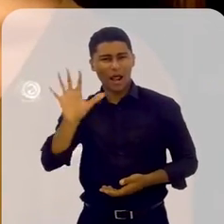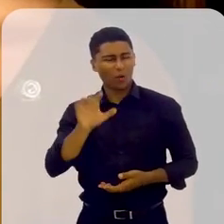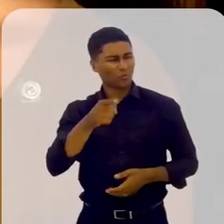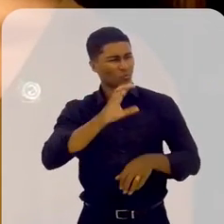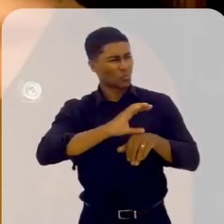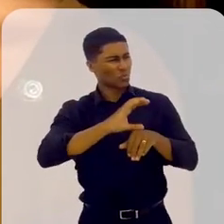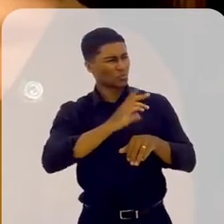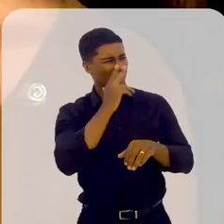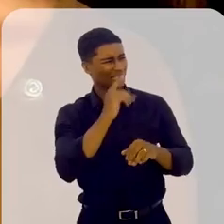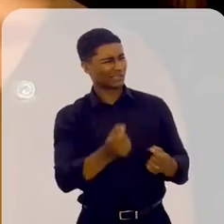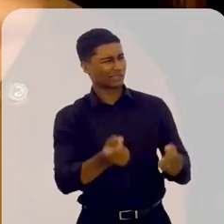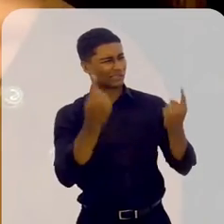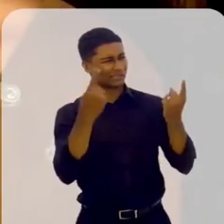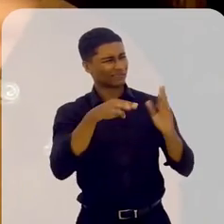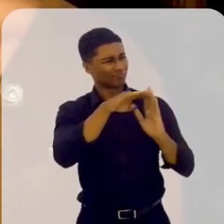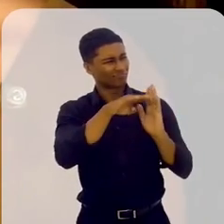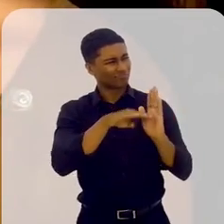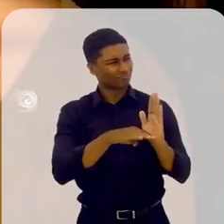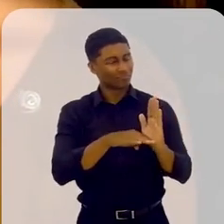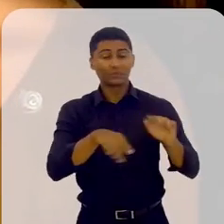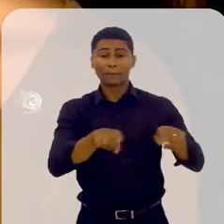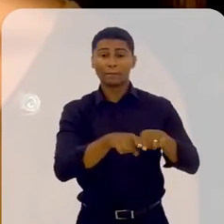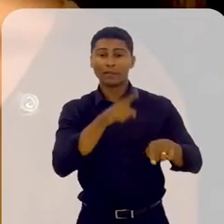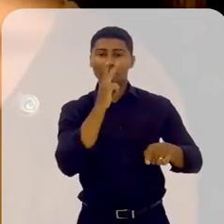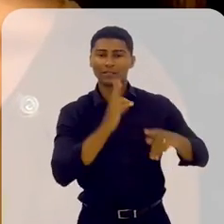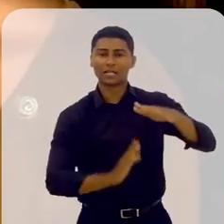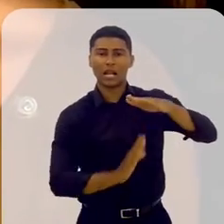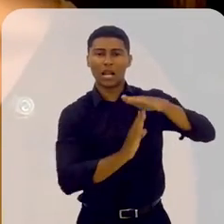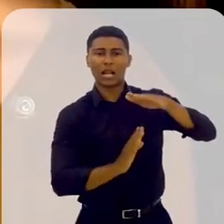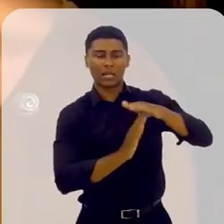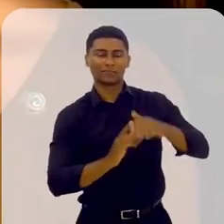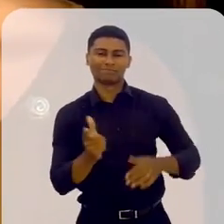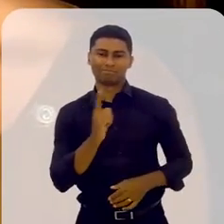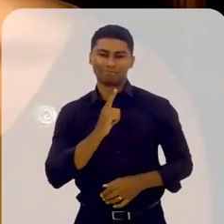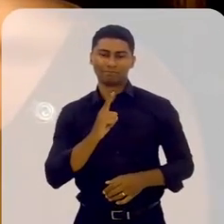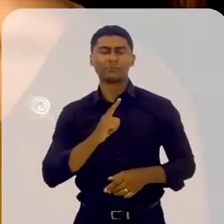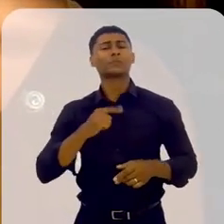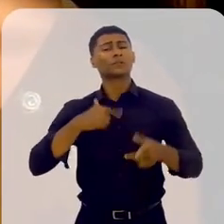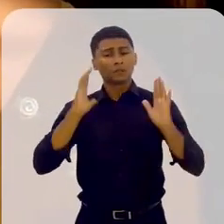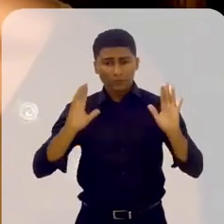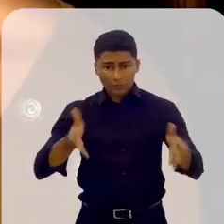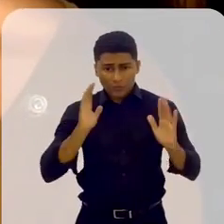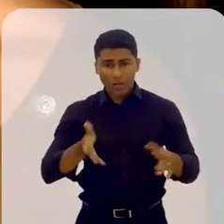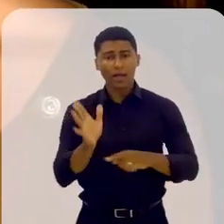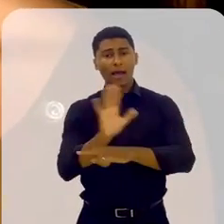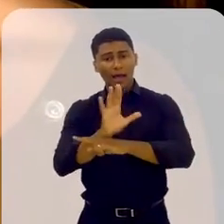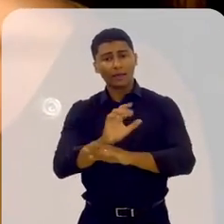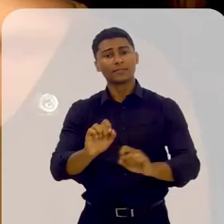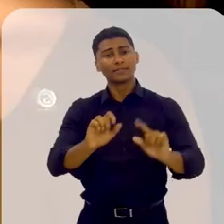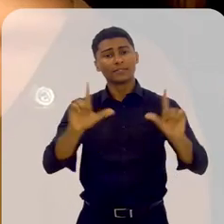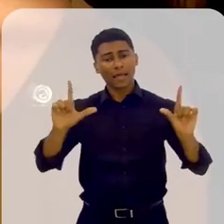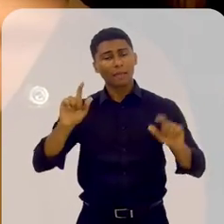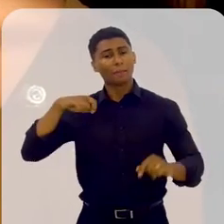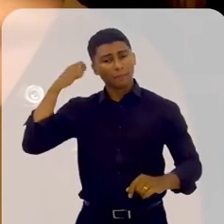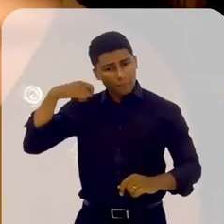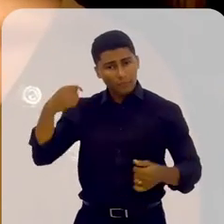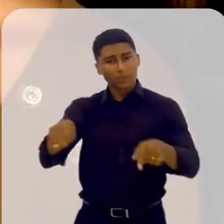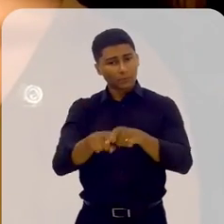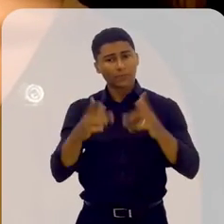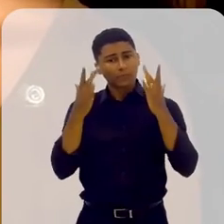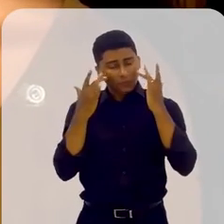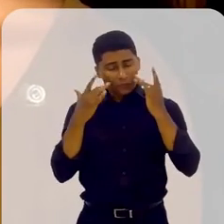naquela época. E também o mercado de lá tem suas limitações. Eu já fazia, né, cinema, fazia teatro lá.